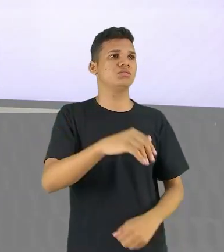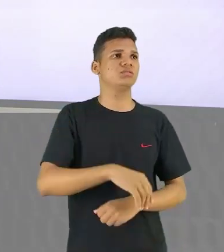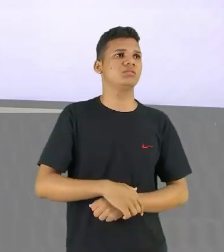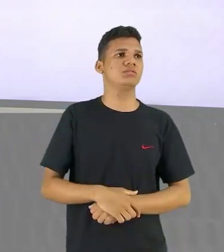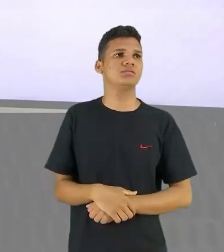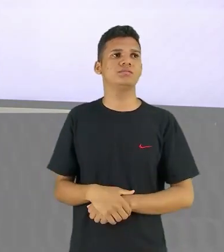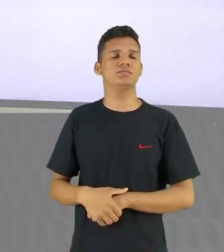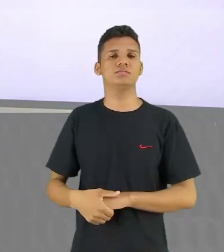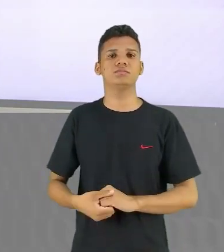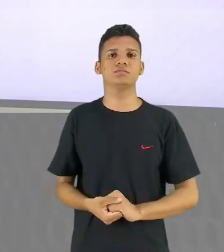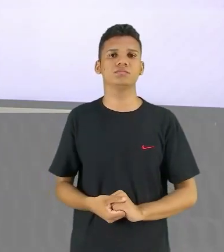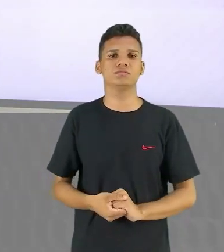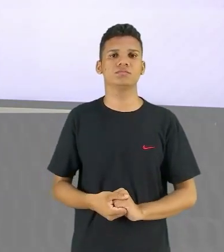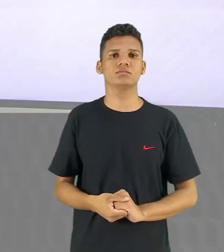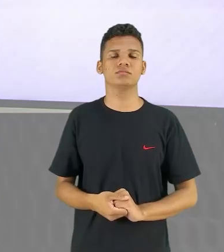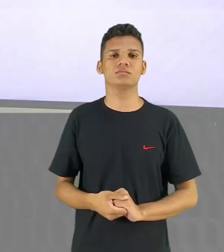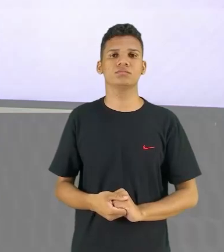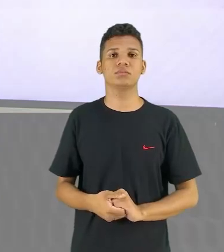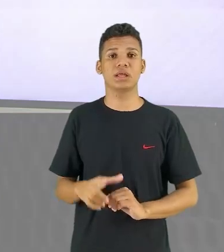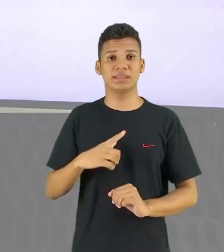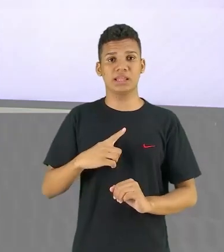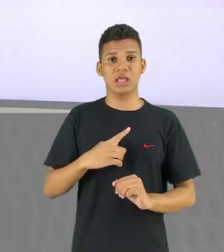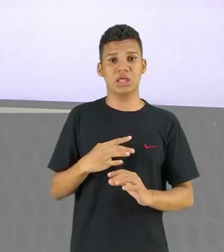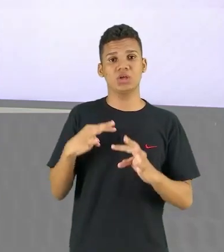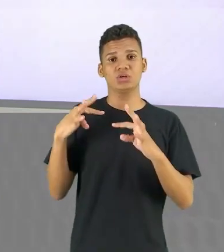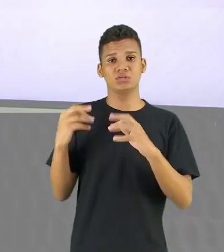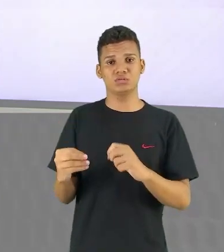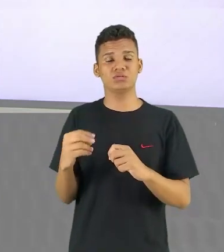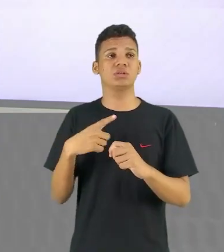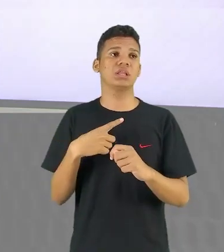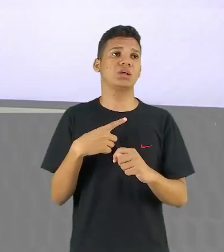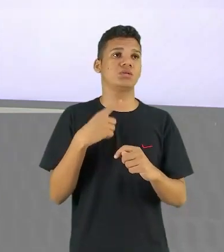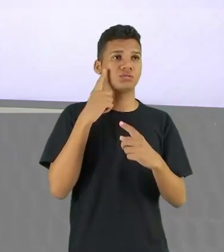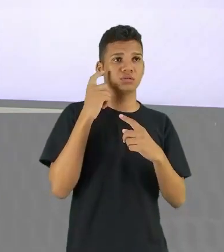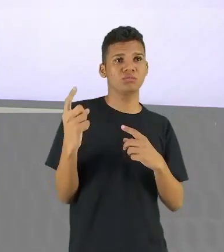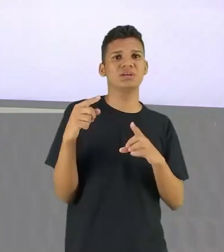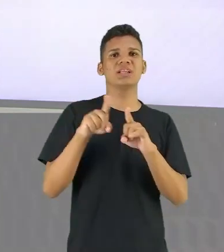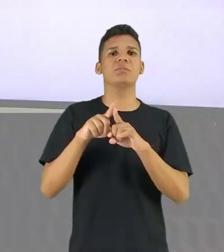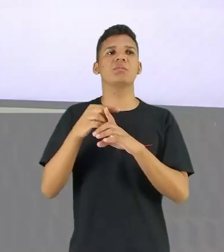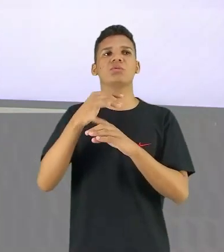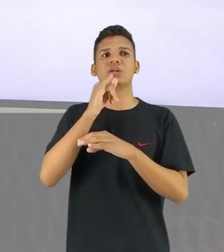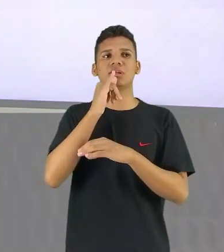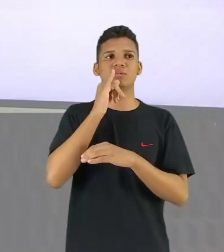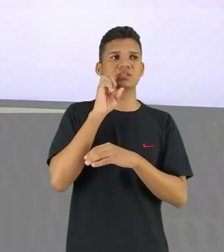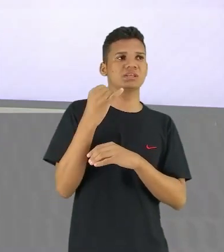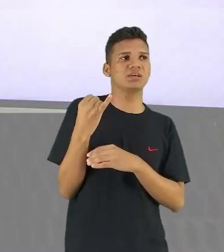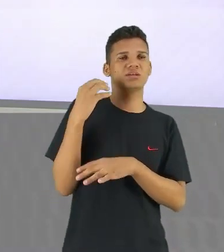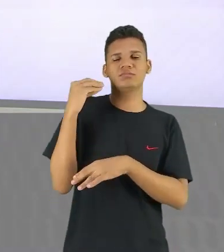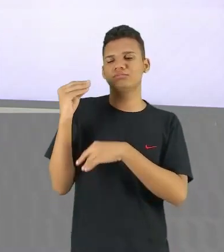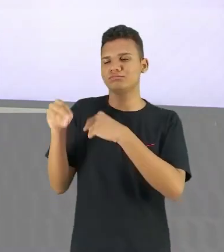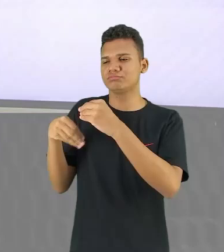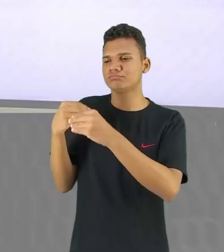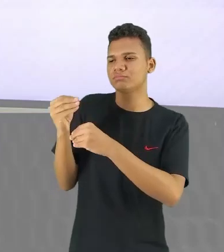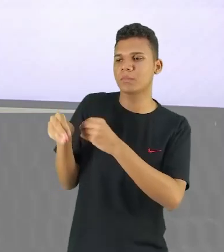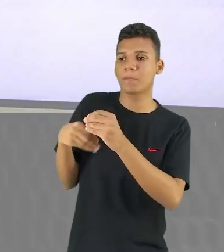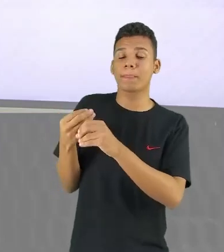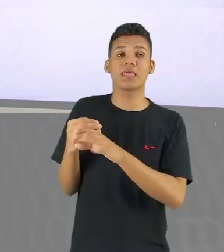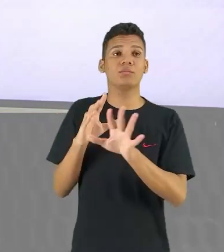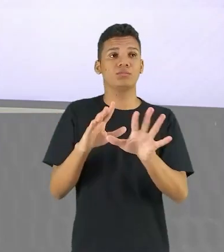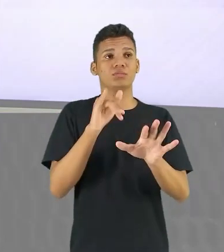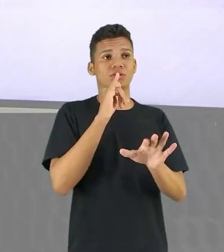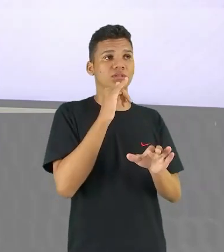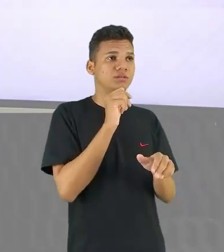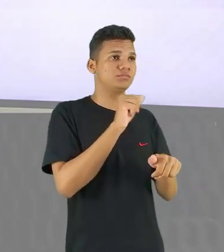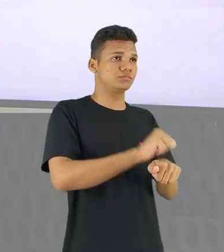sealers, dos anglos, dos saxões, mistura isso, deixa eles quietos por um tempo